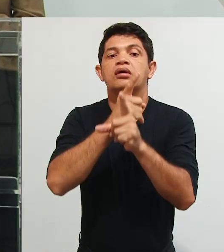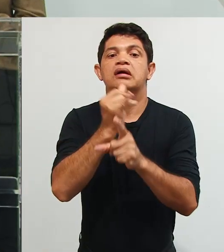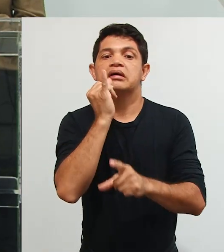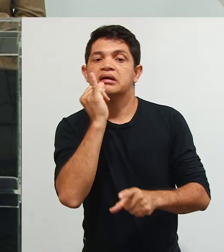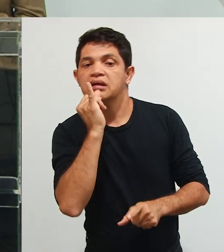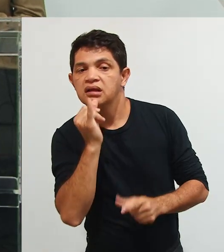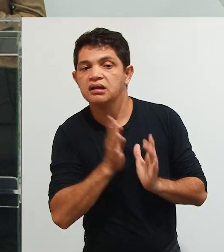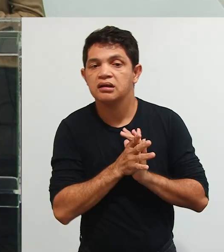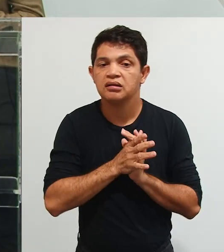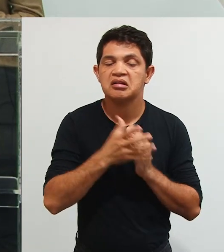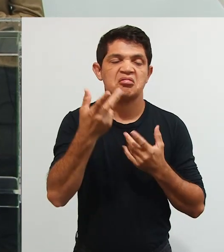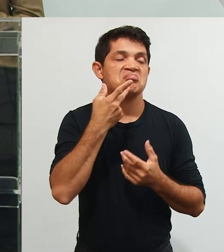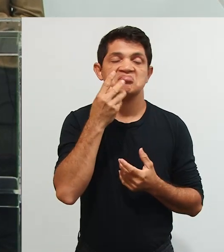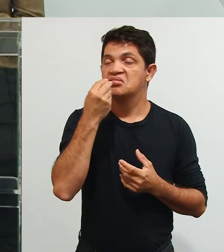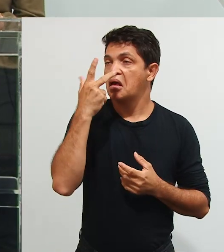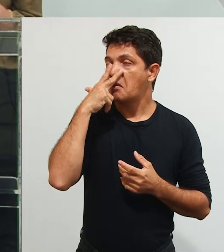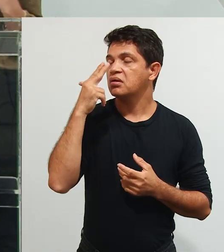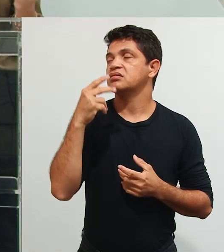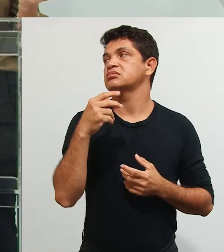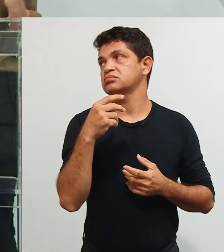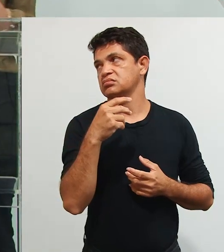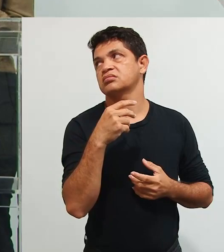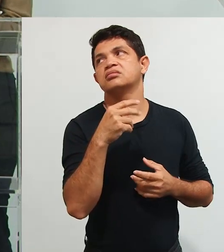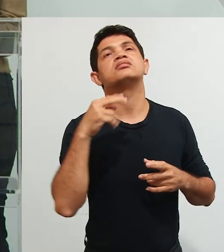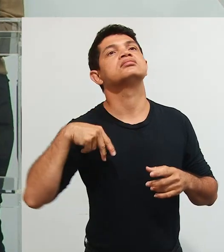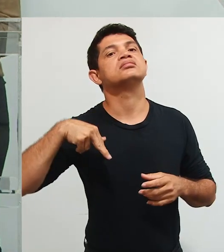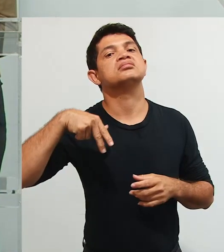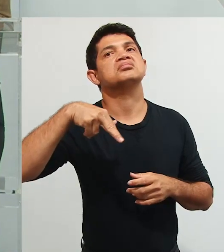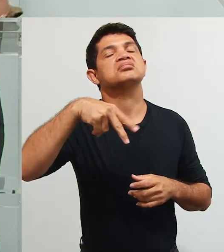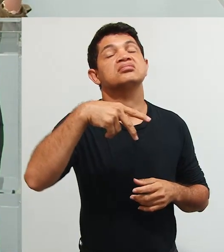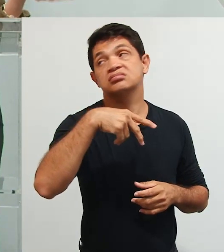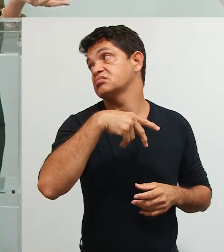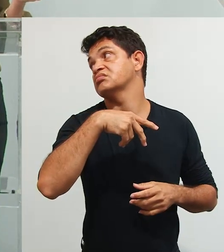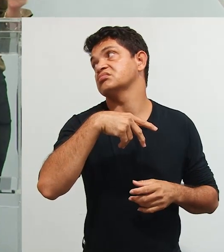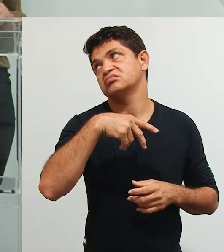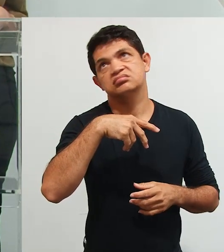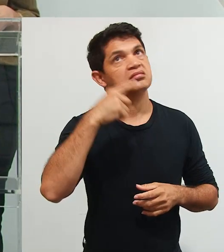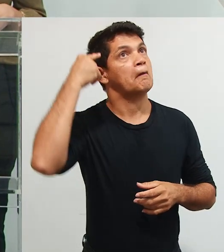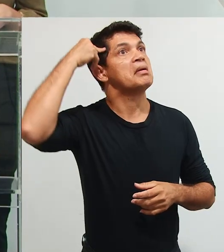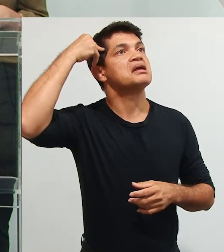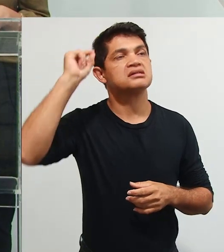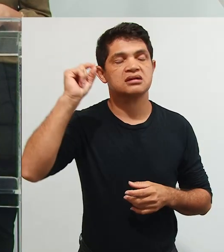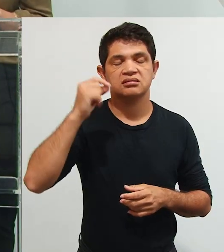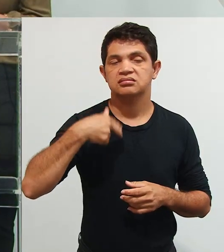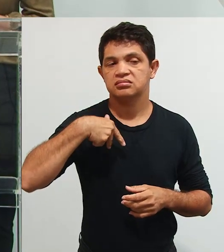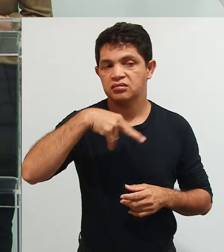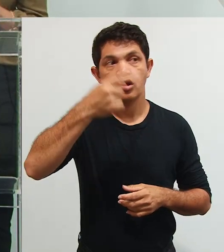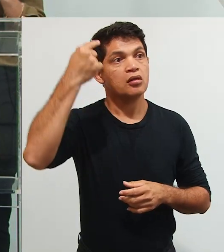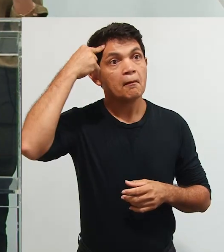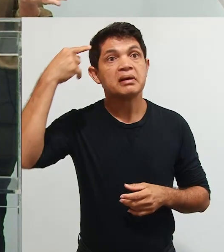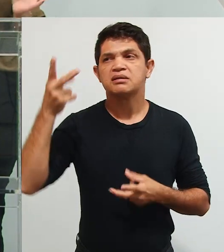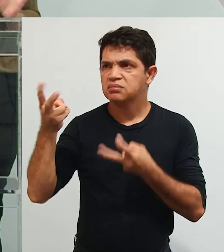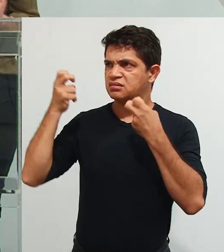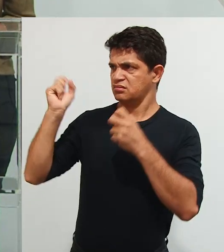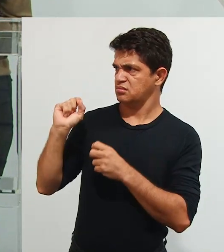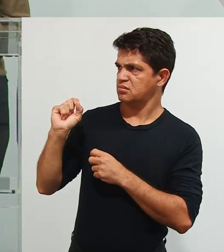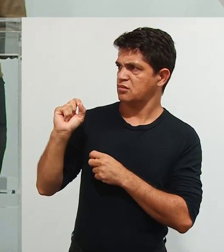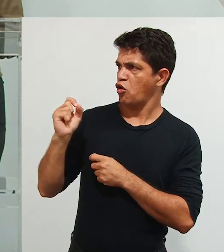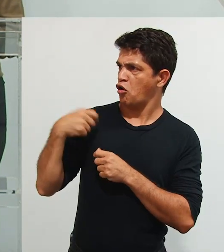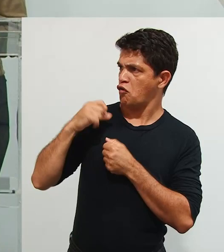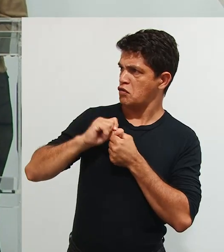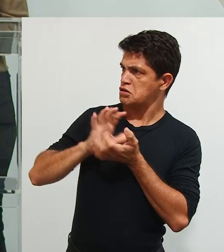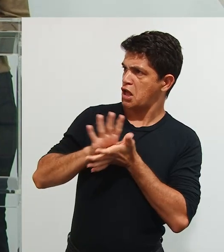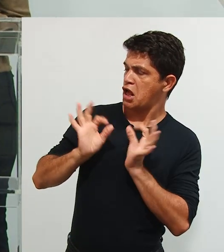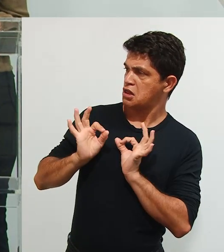por exemplo, e não falou comigo, eu posso imaginar que essa pessoa tá com raiva de mim, não gosta de mim, e a pessoa pode simplesmente não